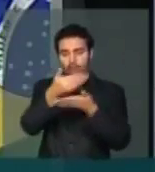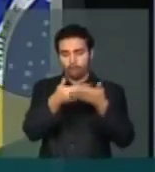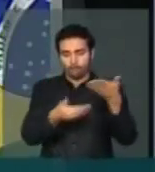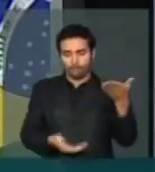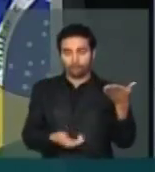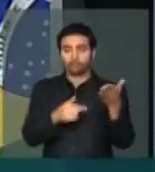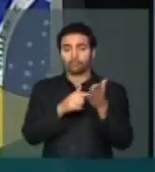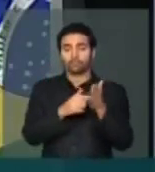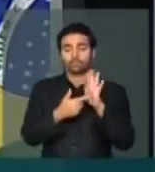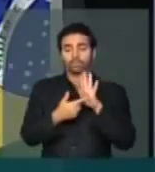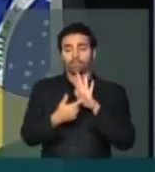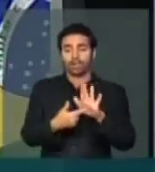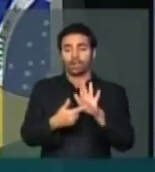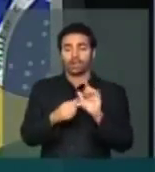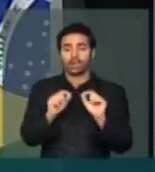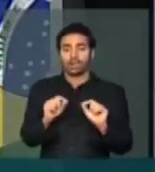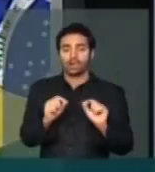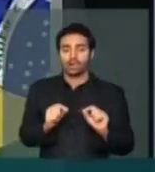mostrando